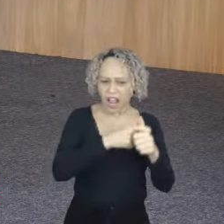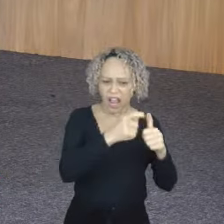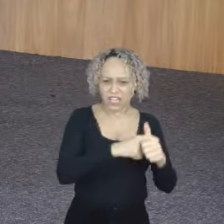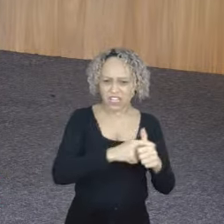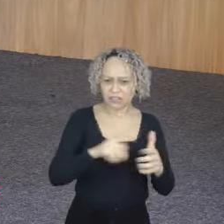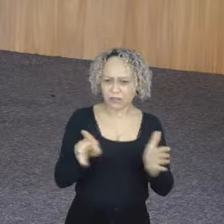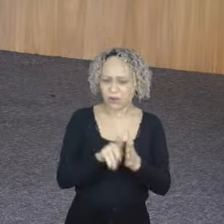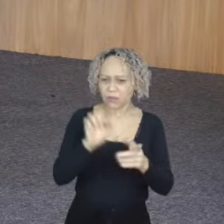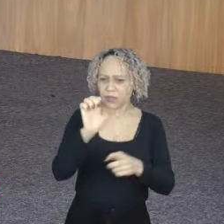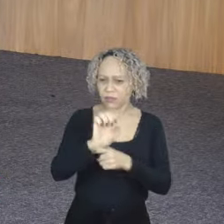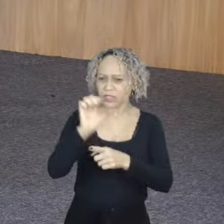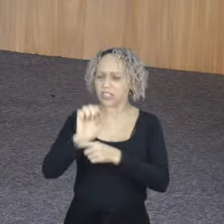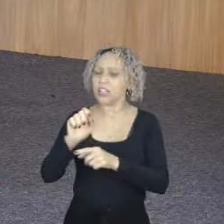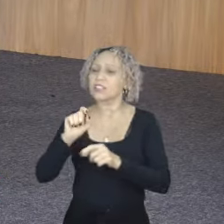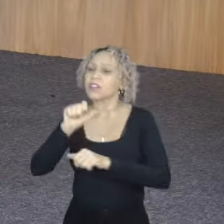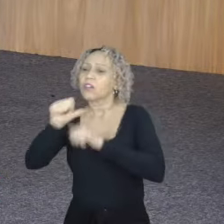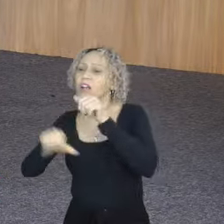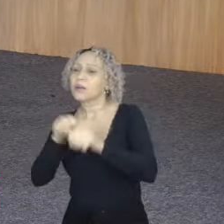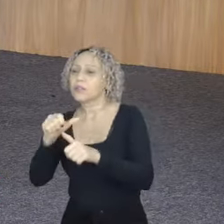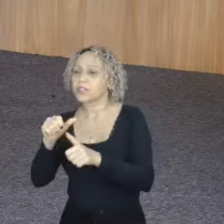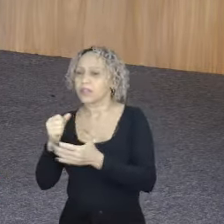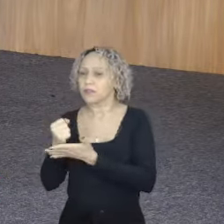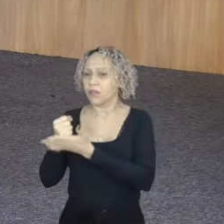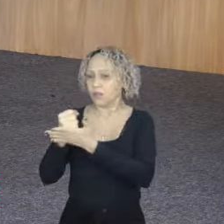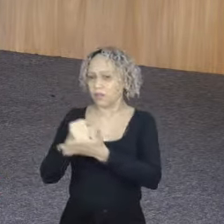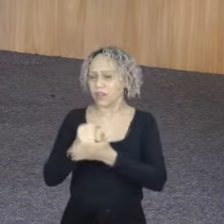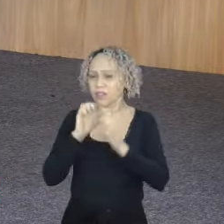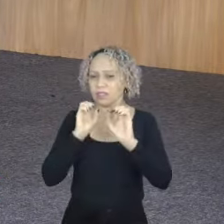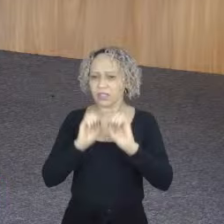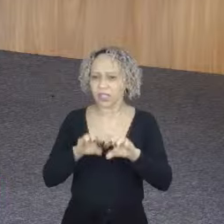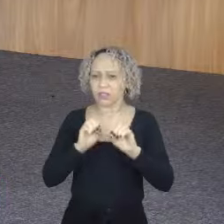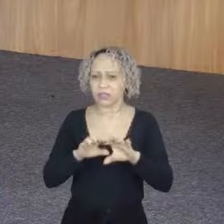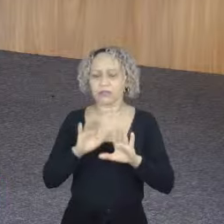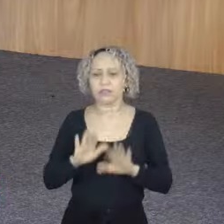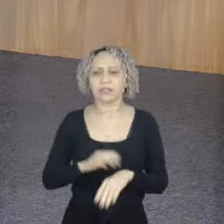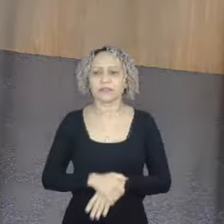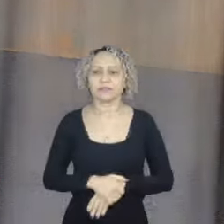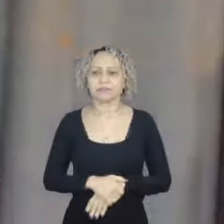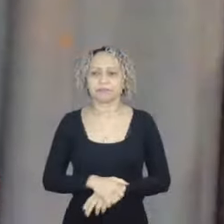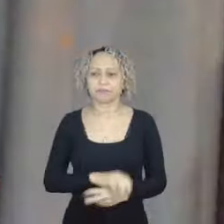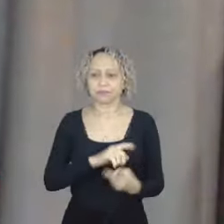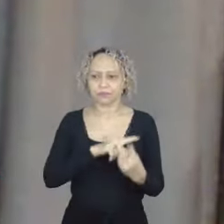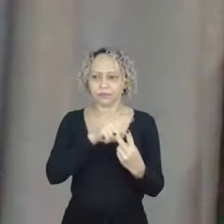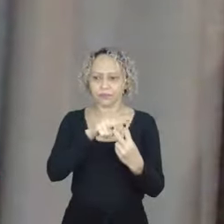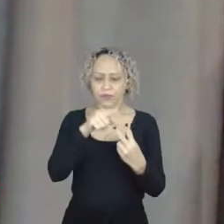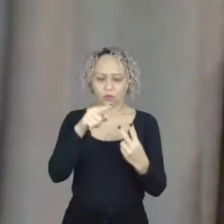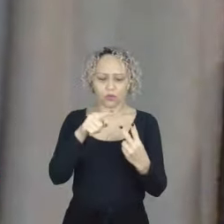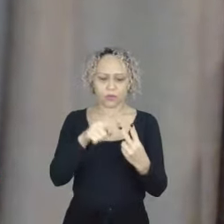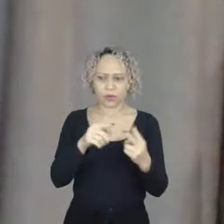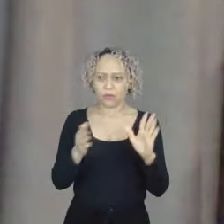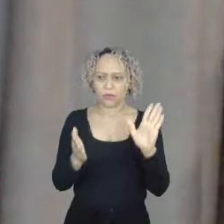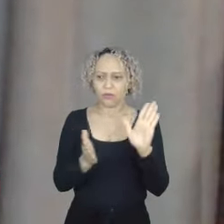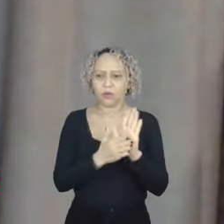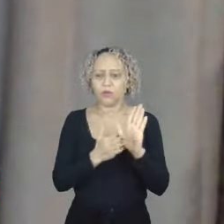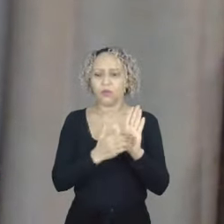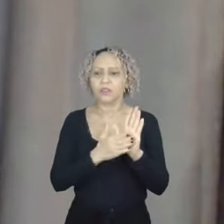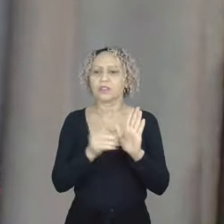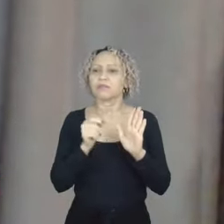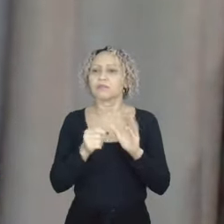e também o estímulo para a redução da taxa de juros. São duas propostas básicas, né, que